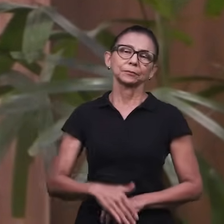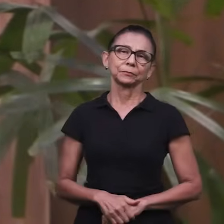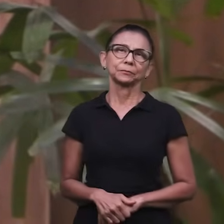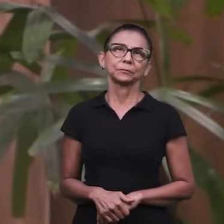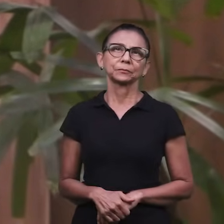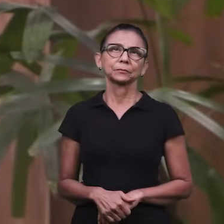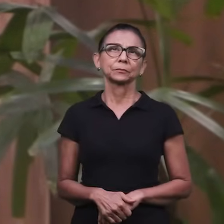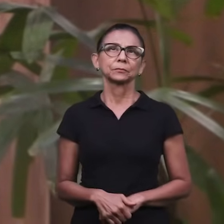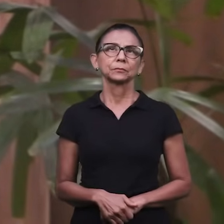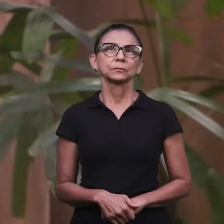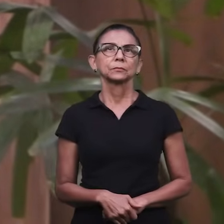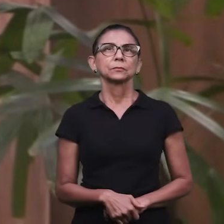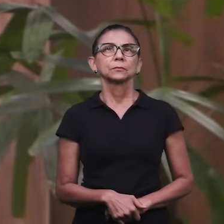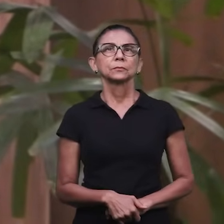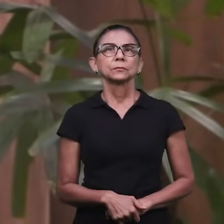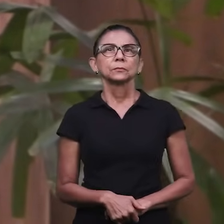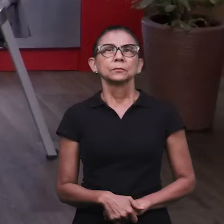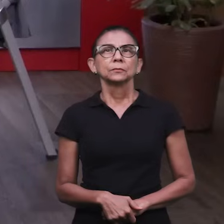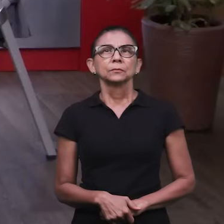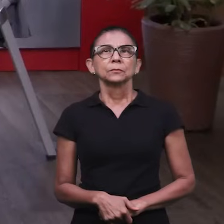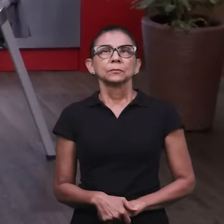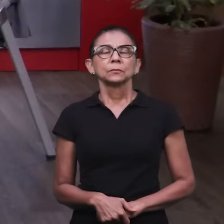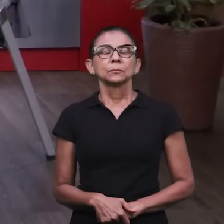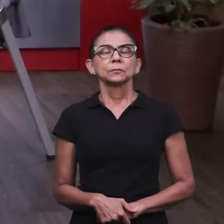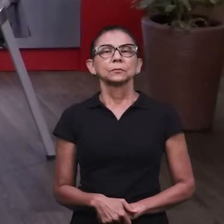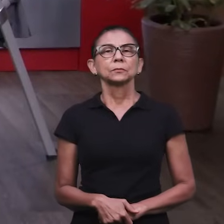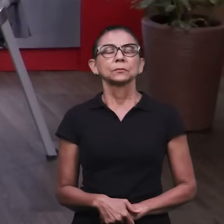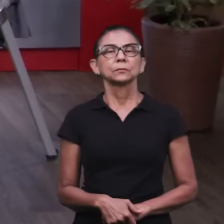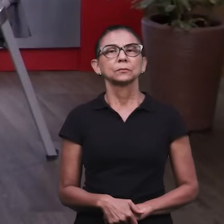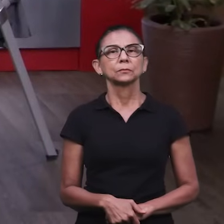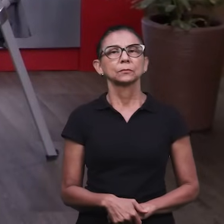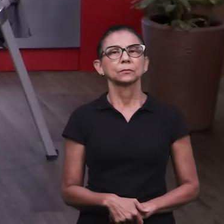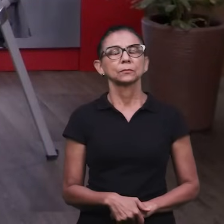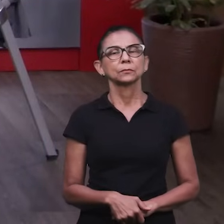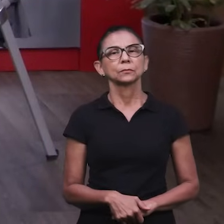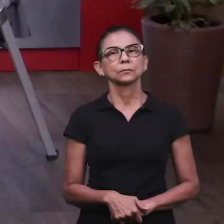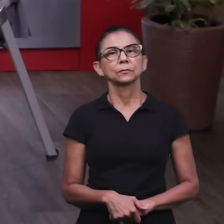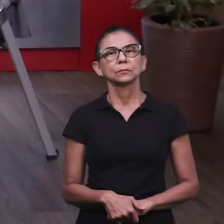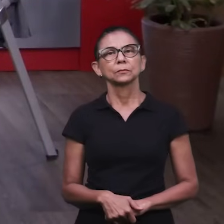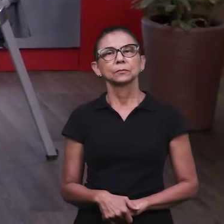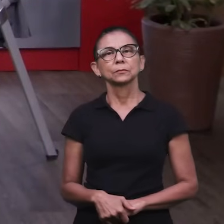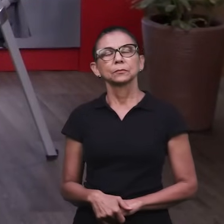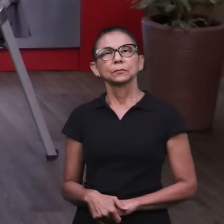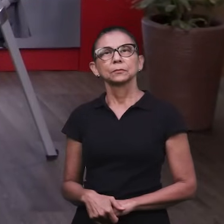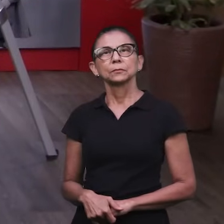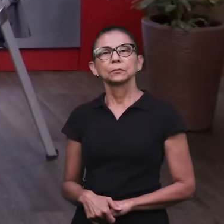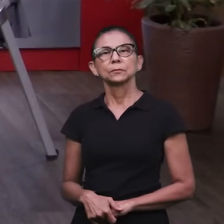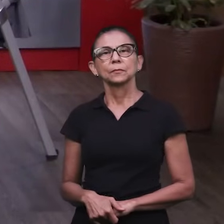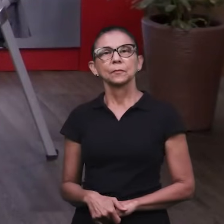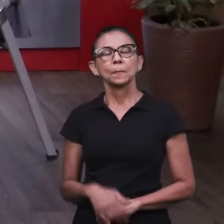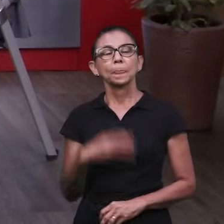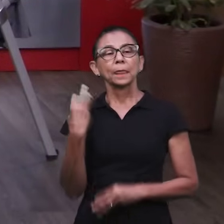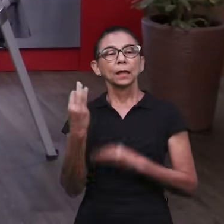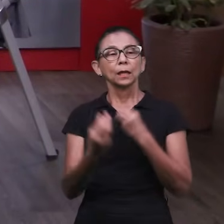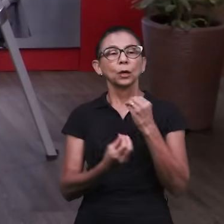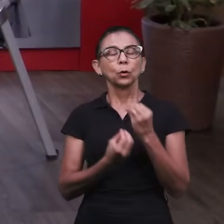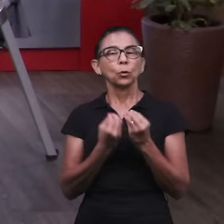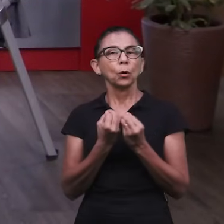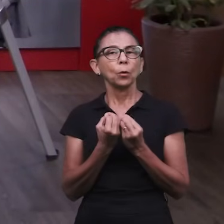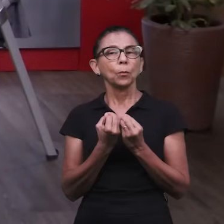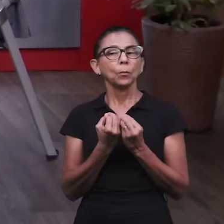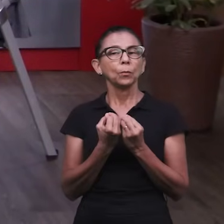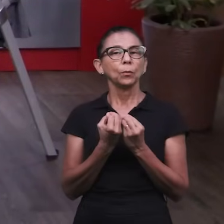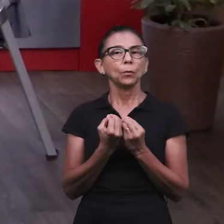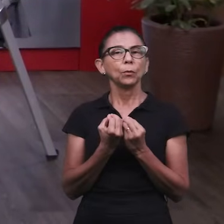atenção e hiperatividade. Entendi. E quais os sinais assim que a gente identifica quando